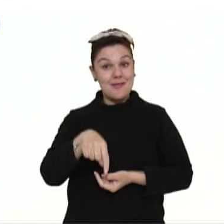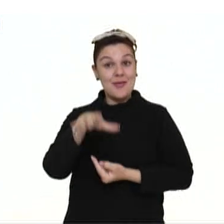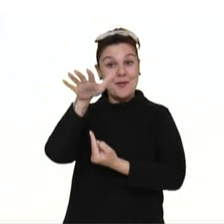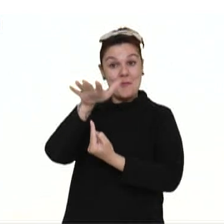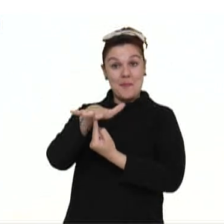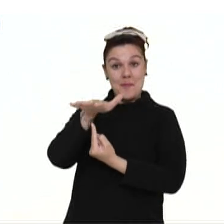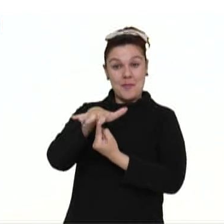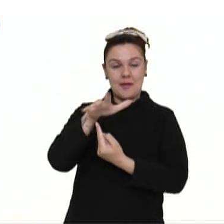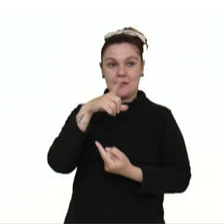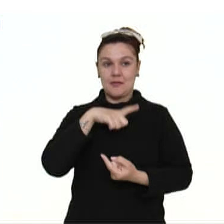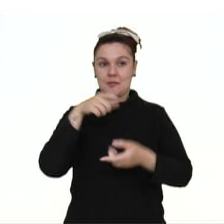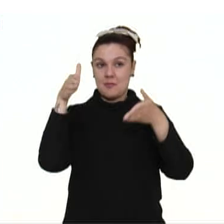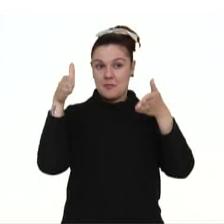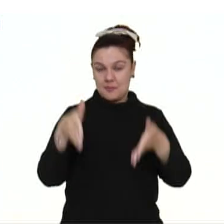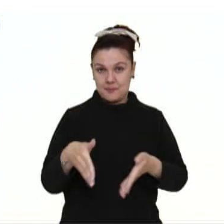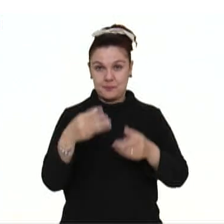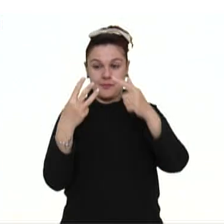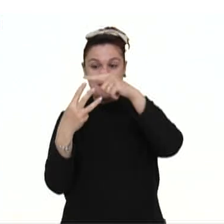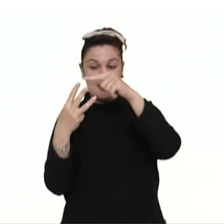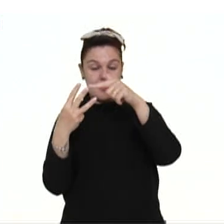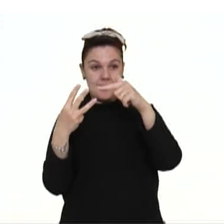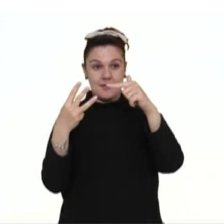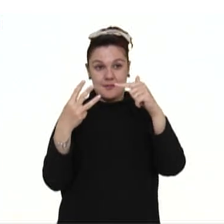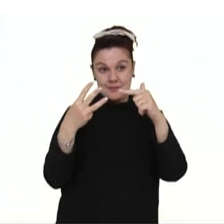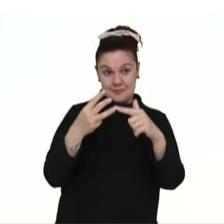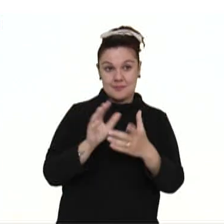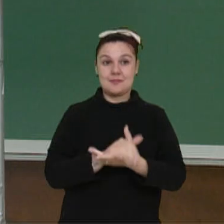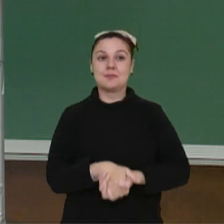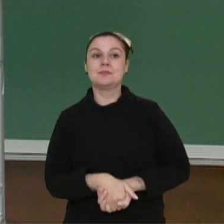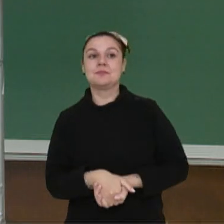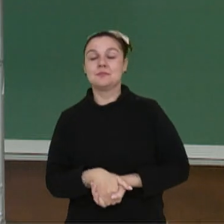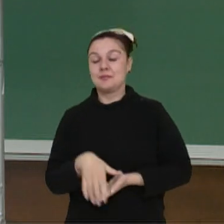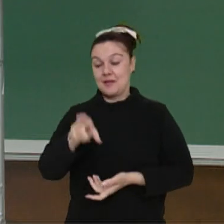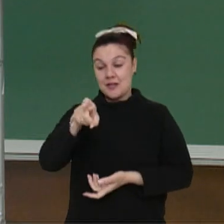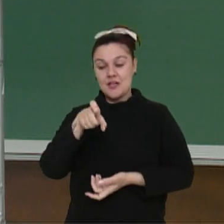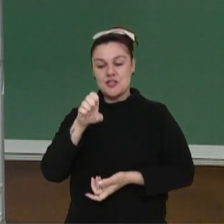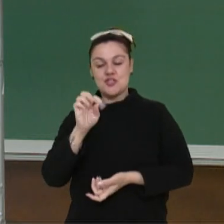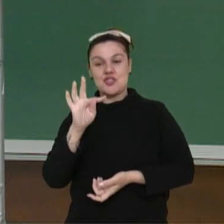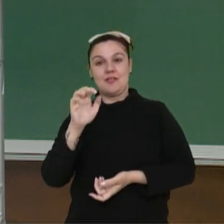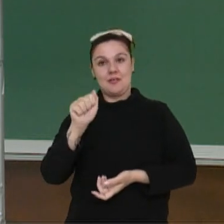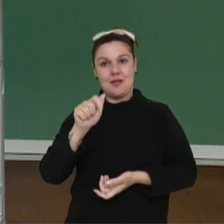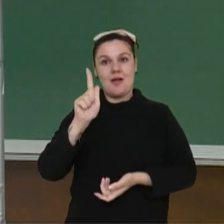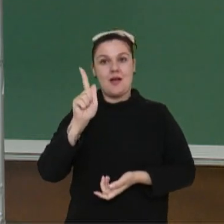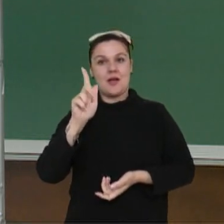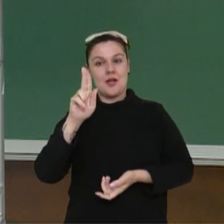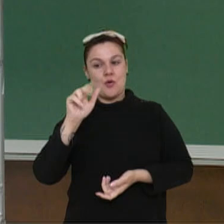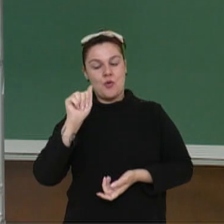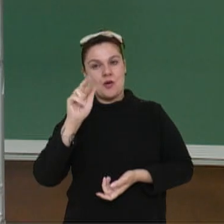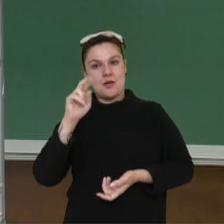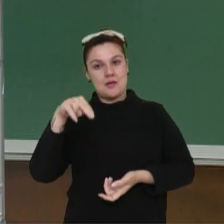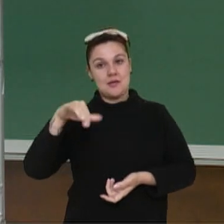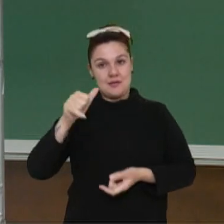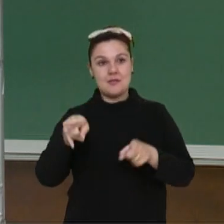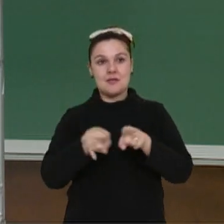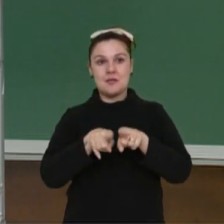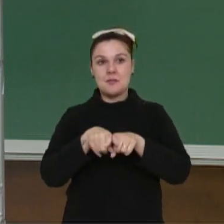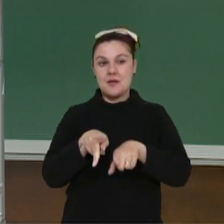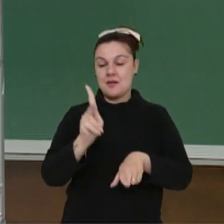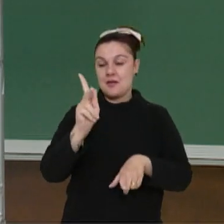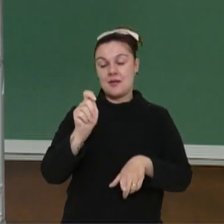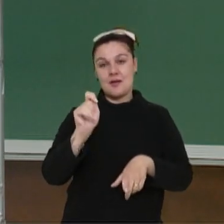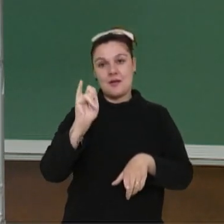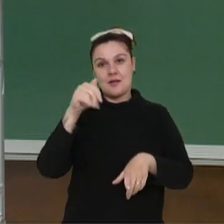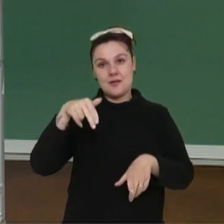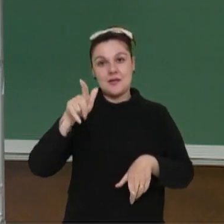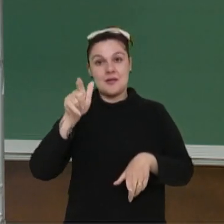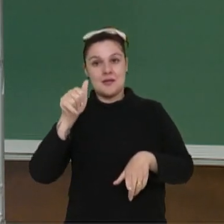Paraná nós temos a presença de 3 principais povos indígenas, que são Xetá, Guarani e Caigangue. Fechado?